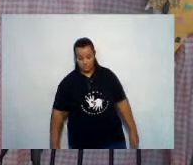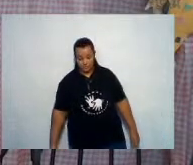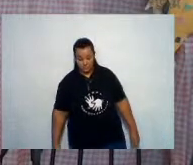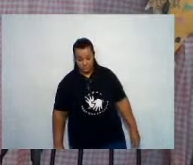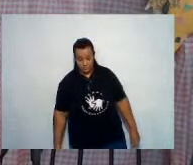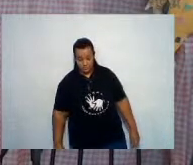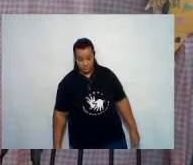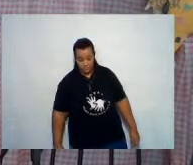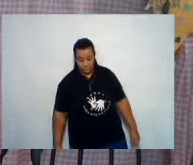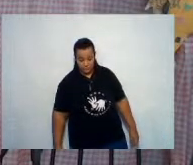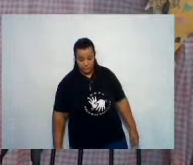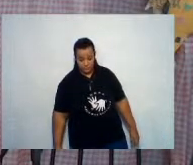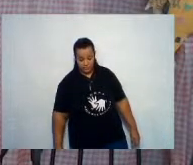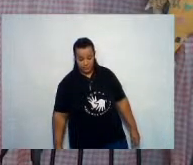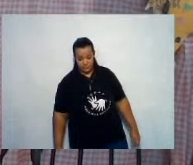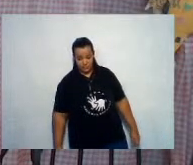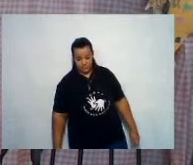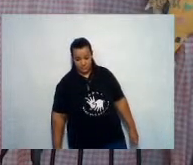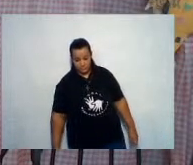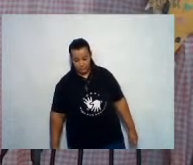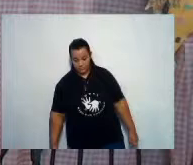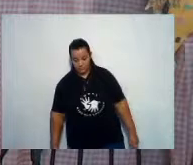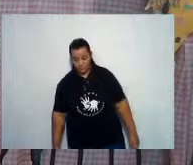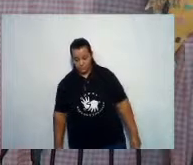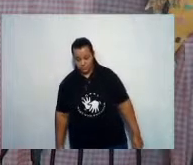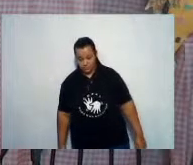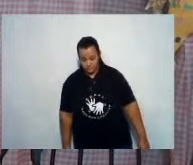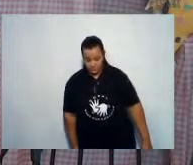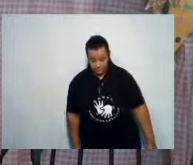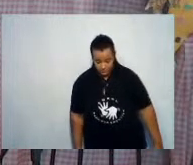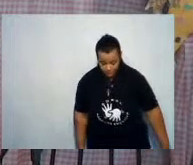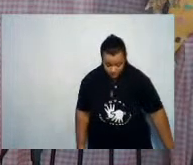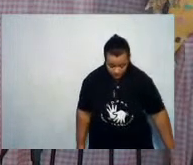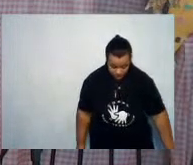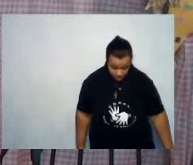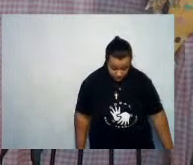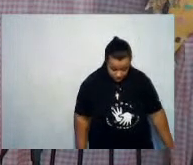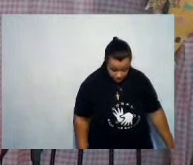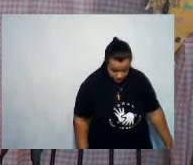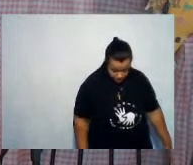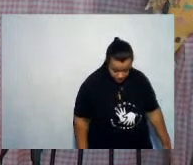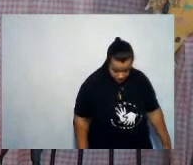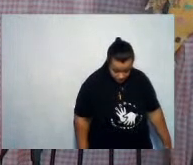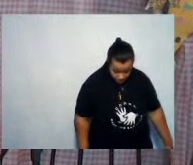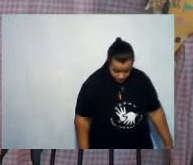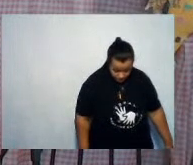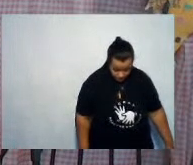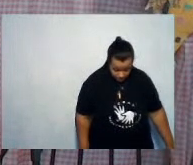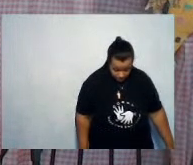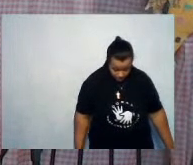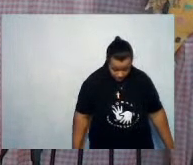Então, olha aqui um beijão, a Margarete Leite está pedindo um beijo aqui para a Laura e para quem mais?